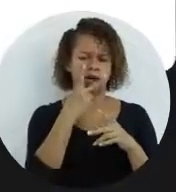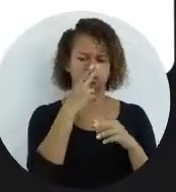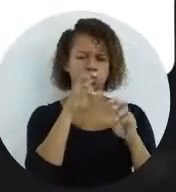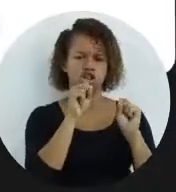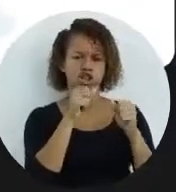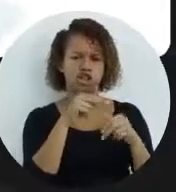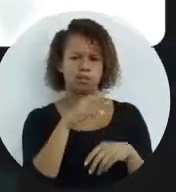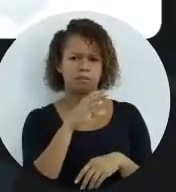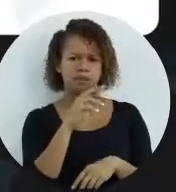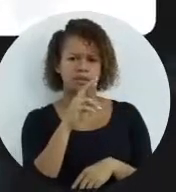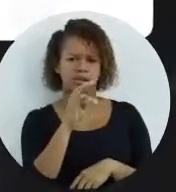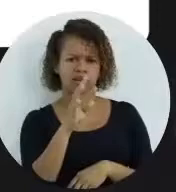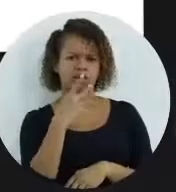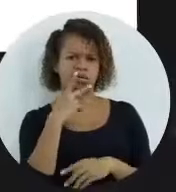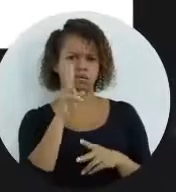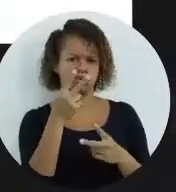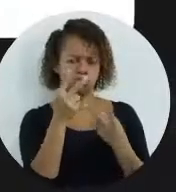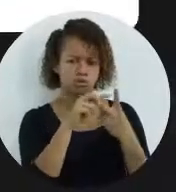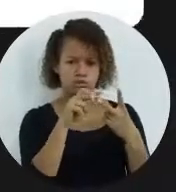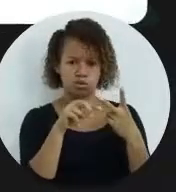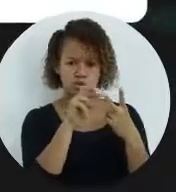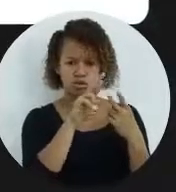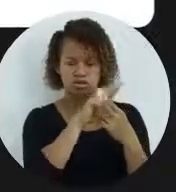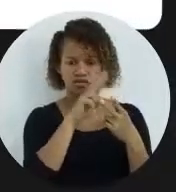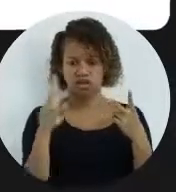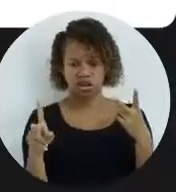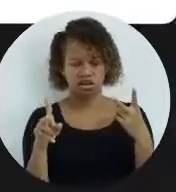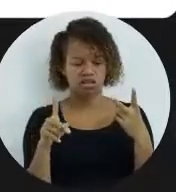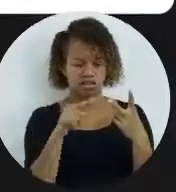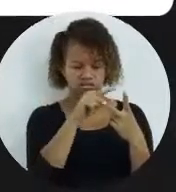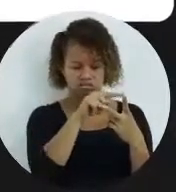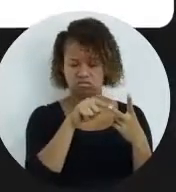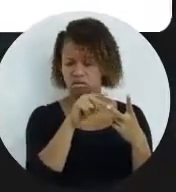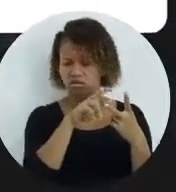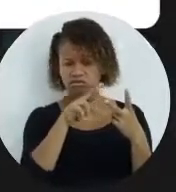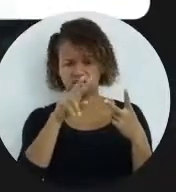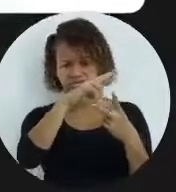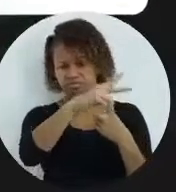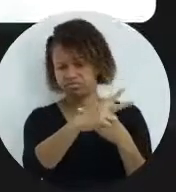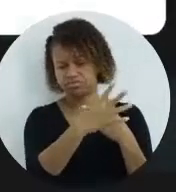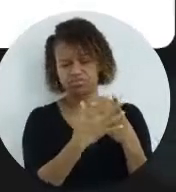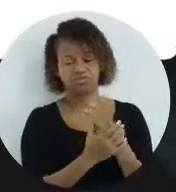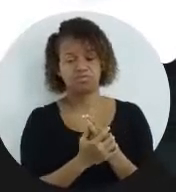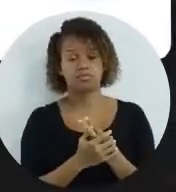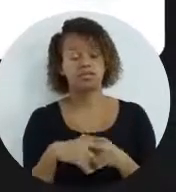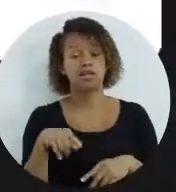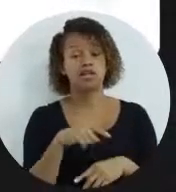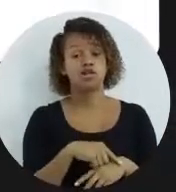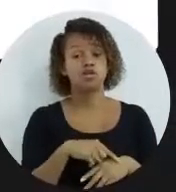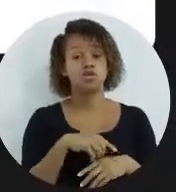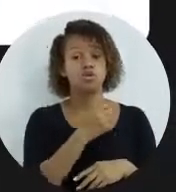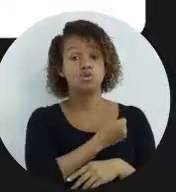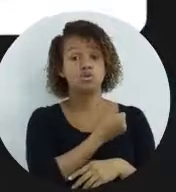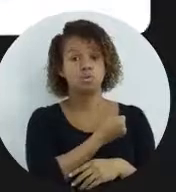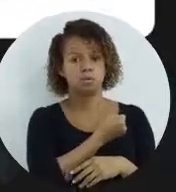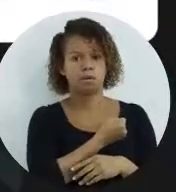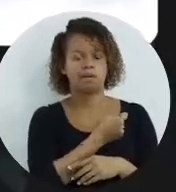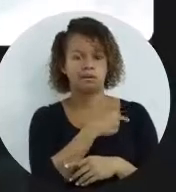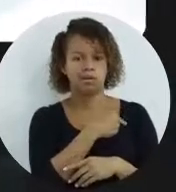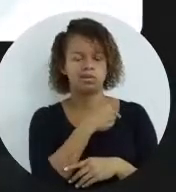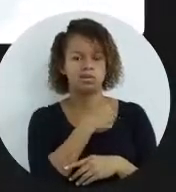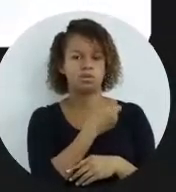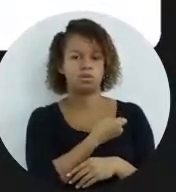JavaScript. E Java e JavaScript são duas coisas distintas, são coisas completamente diferentes. Número, eles